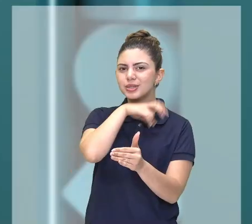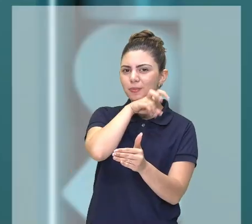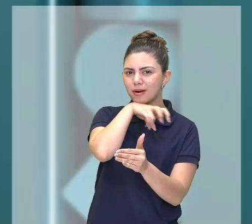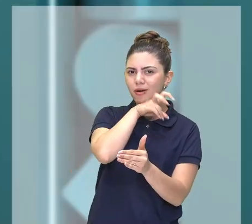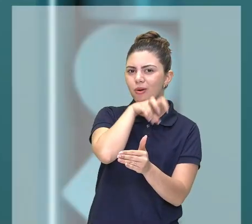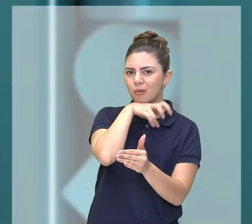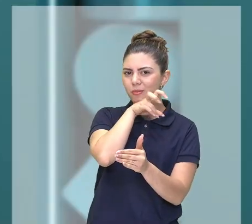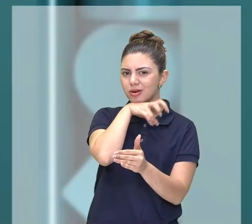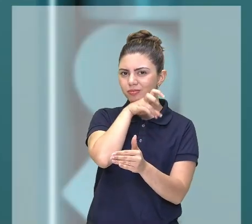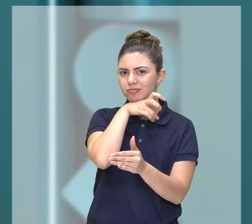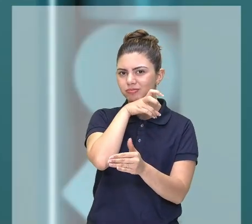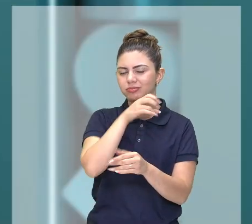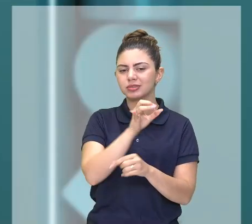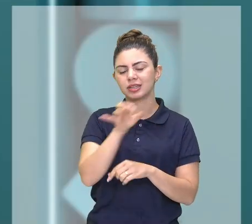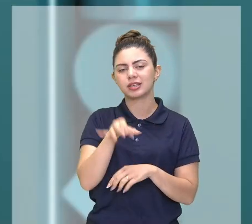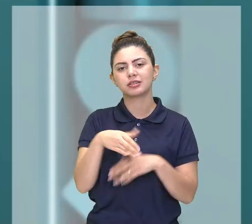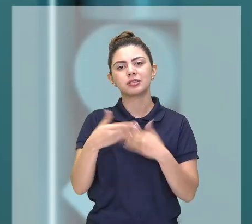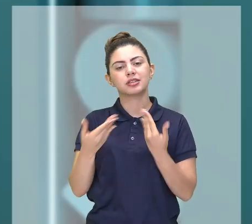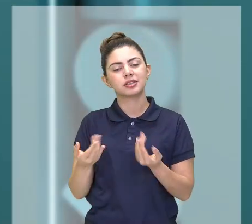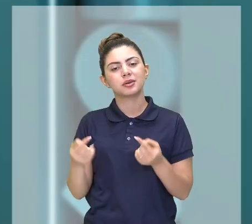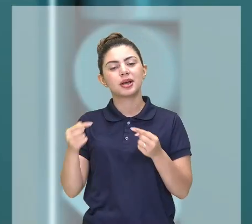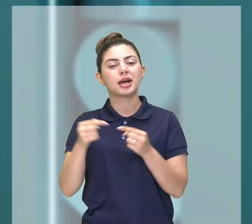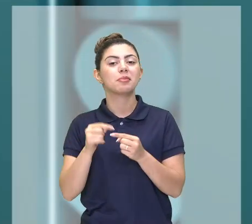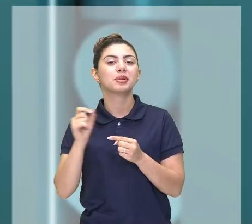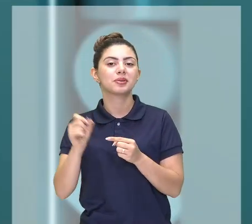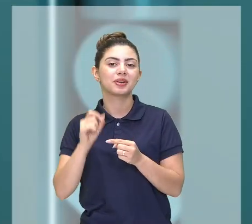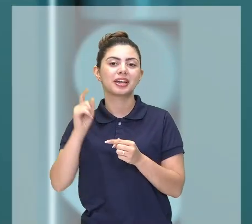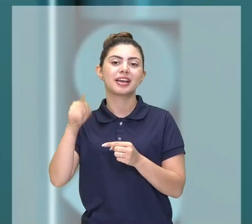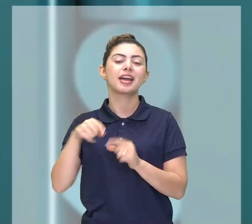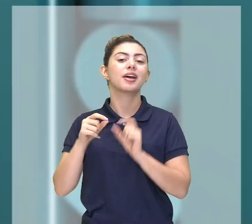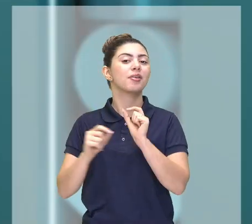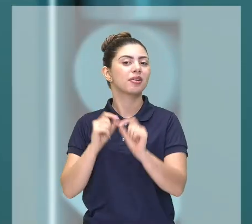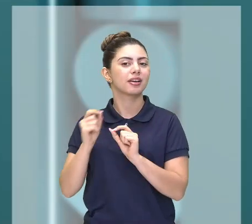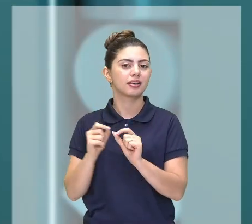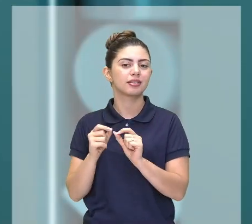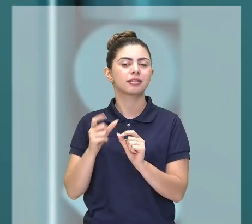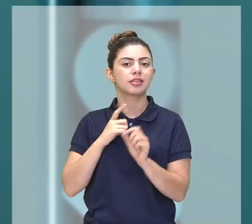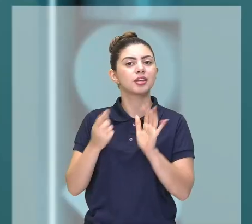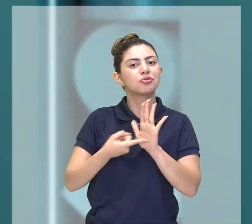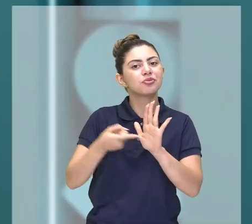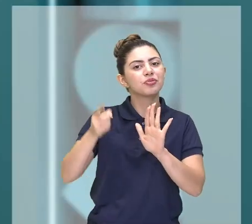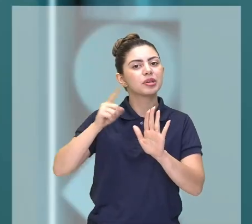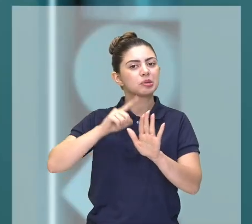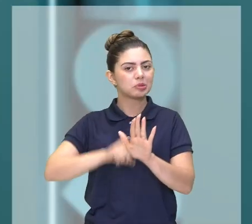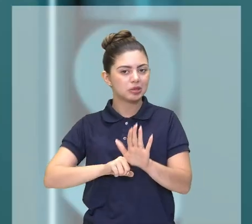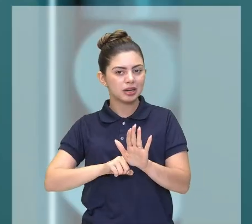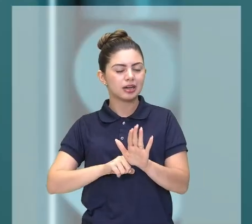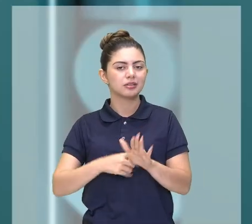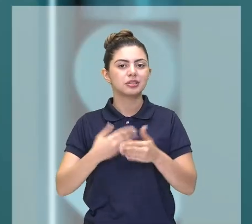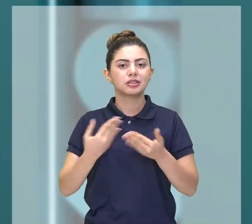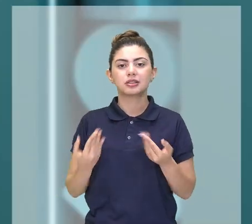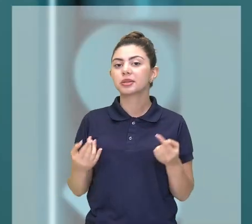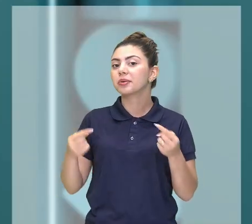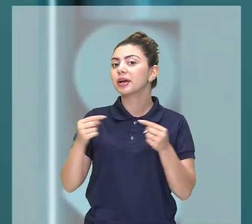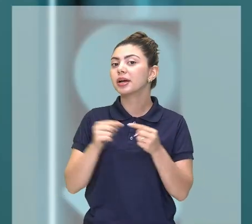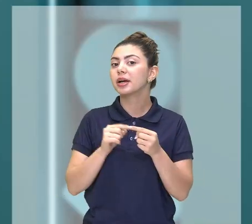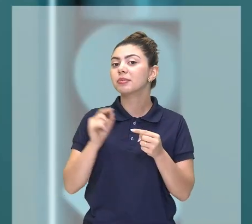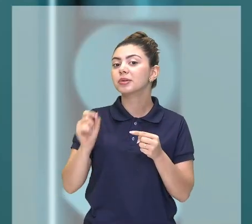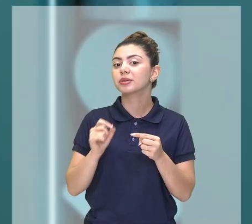ela traz um sentido figurado, né? Ela traz aí um sentido